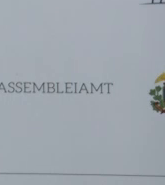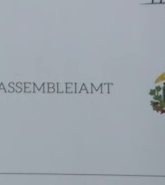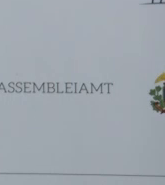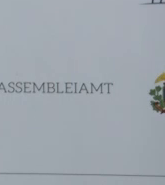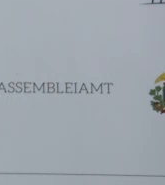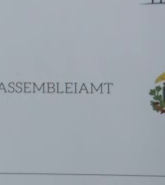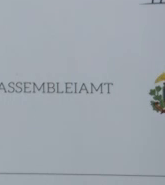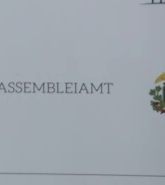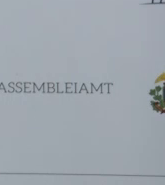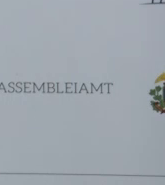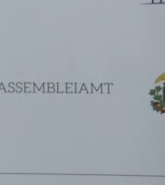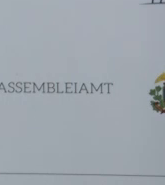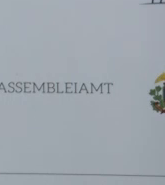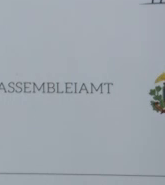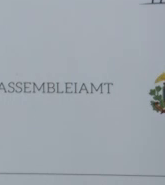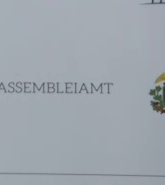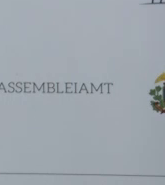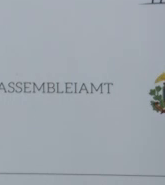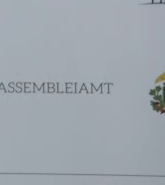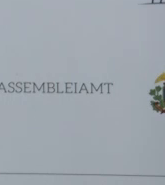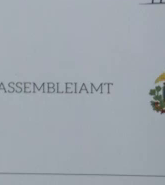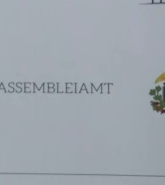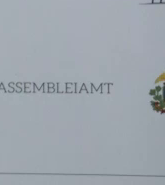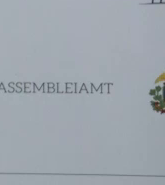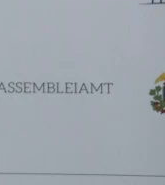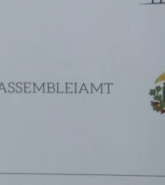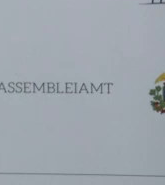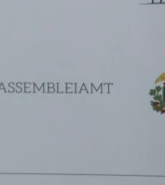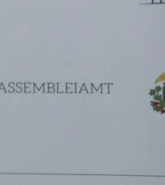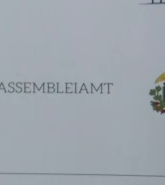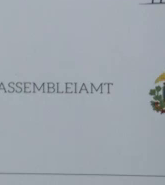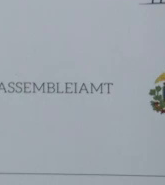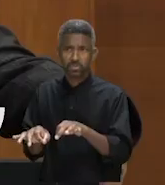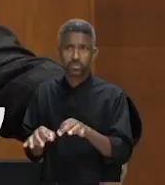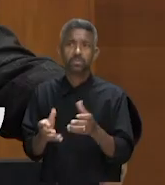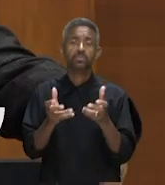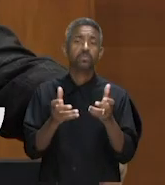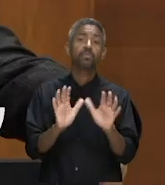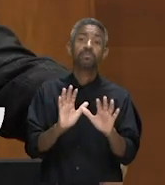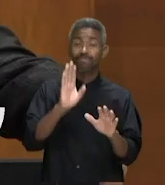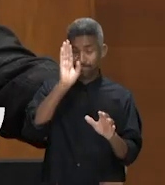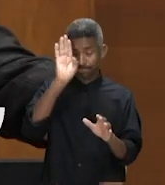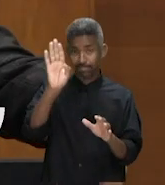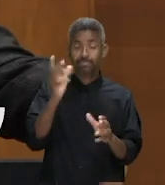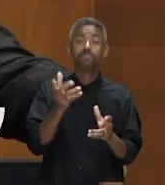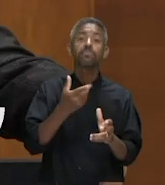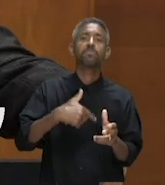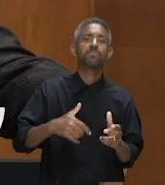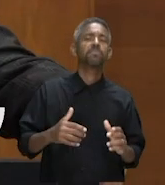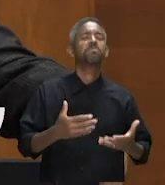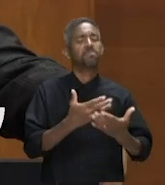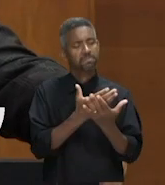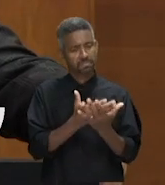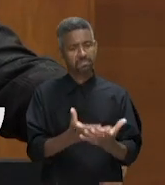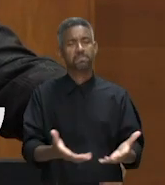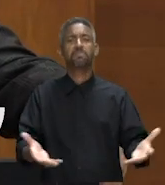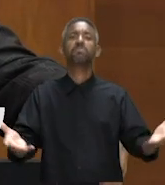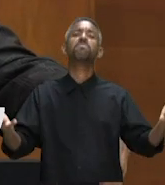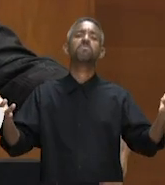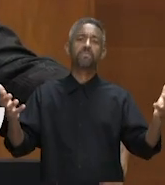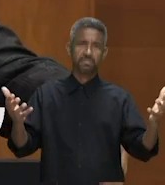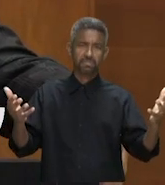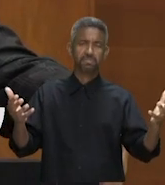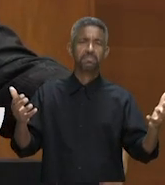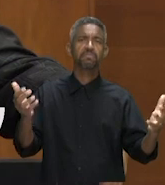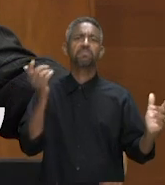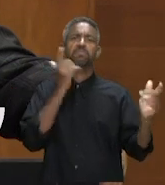plenário essa semana, destacando o que isso representa para Mato Grosso. Essa conquista é muito importante para Mato Grosso,